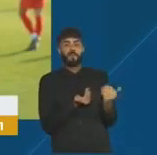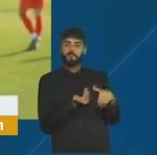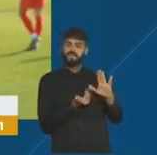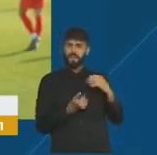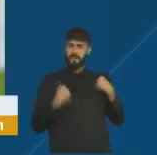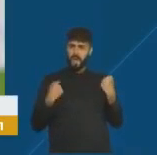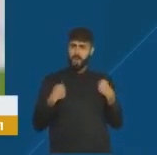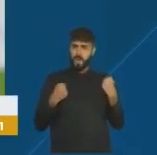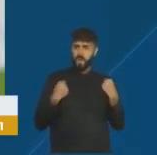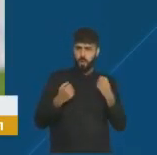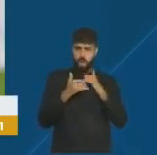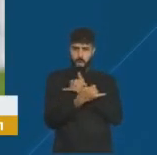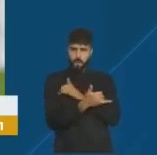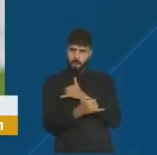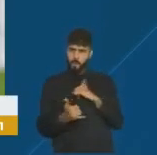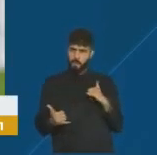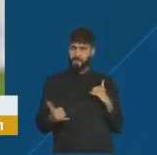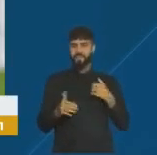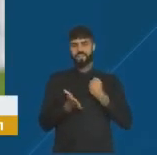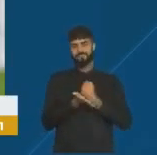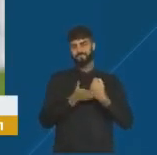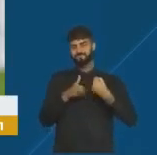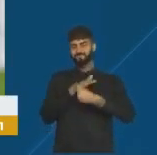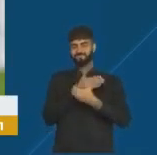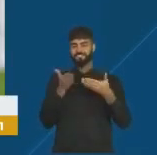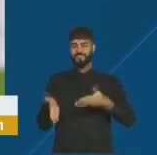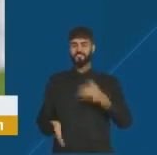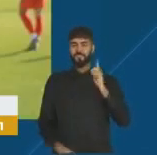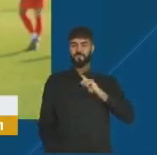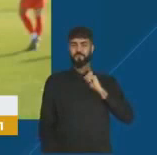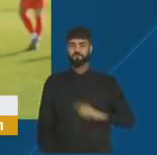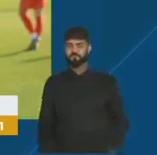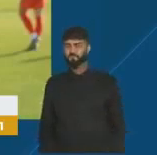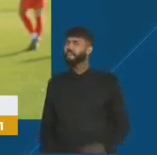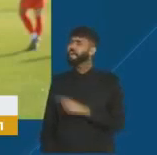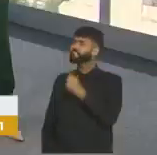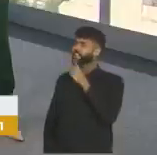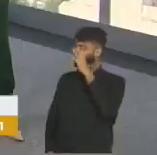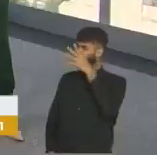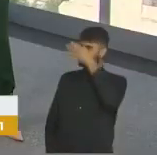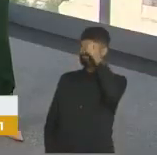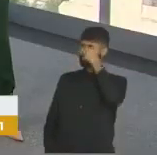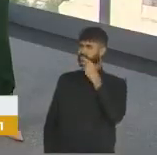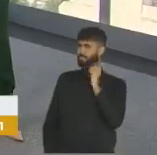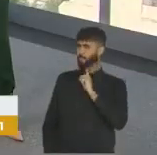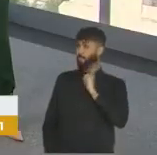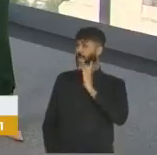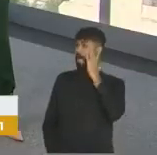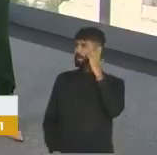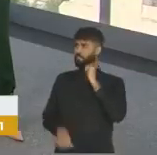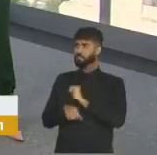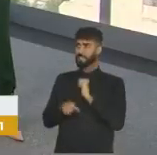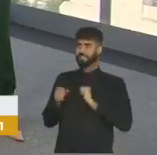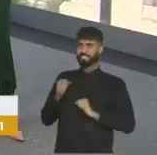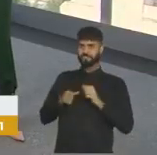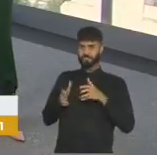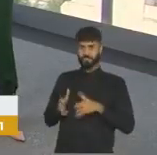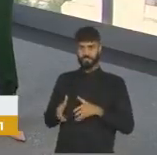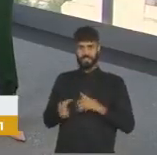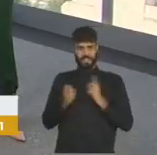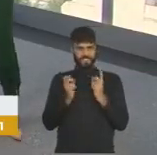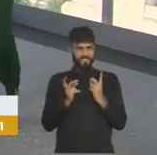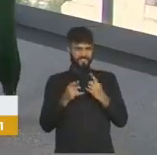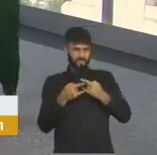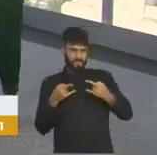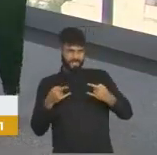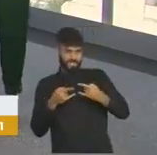vitalidade neste time do Flamengo é mais um reforço que chega Flamengo expectativa Grande para o jogo de amanhã a Bilheteria